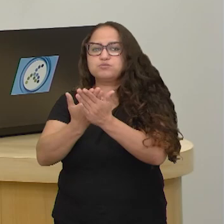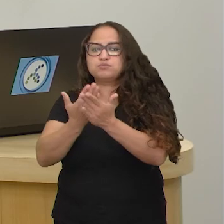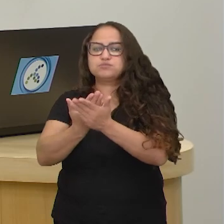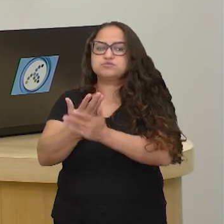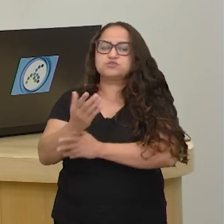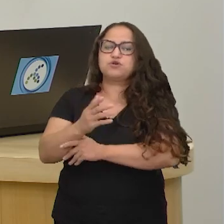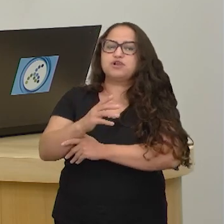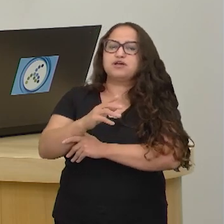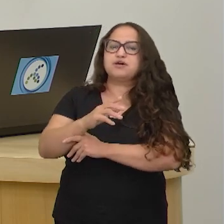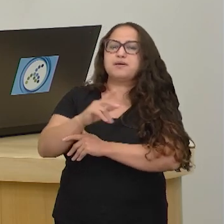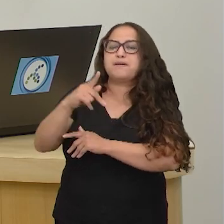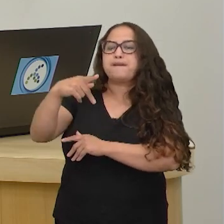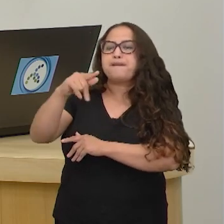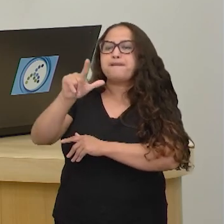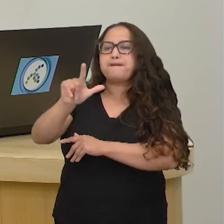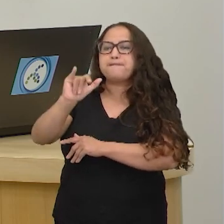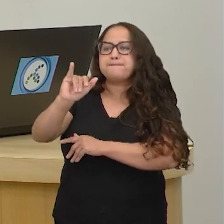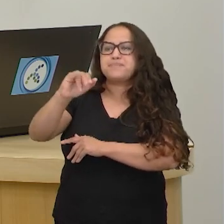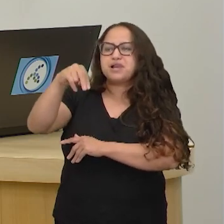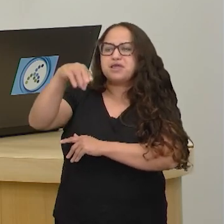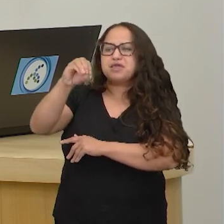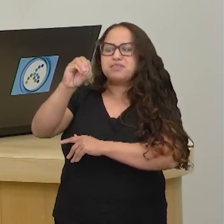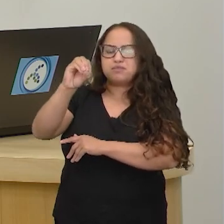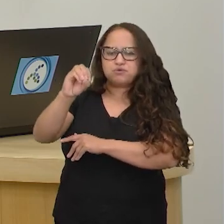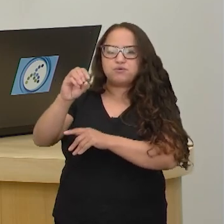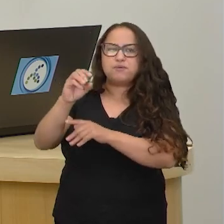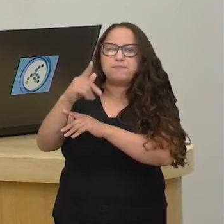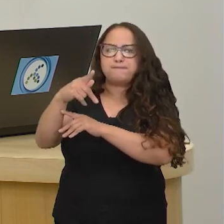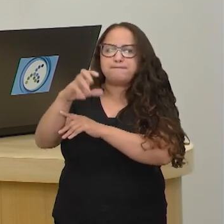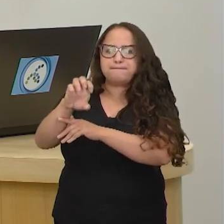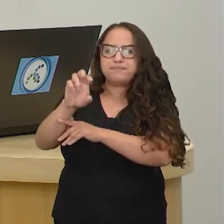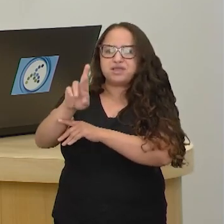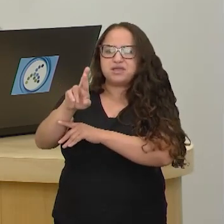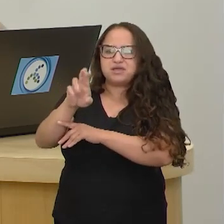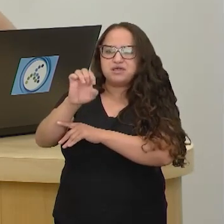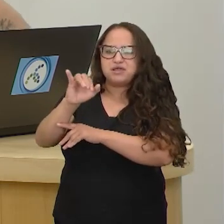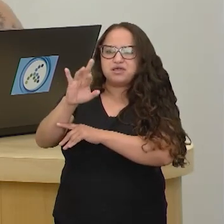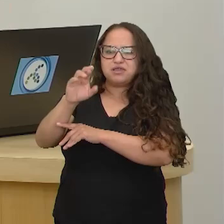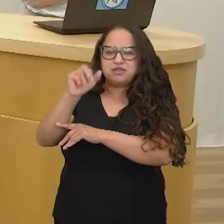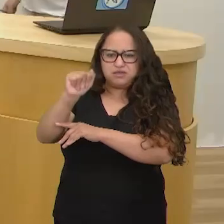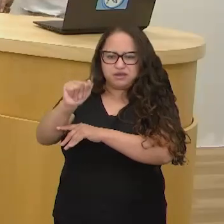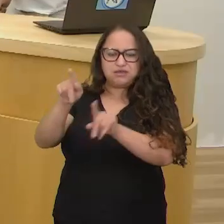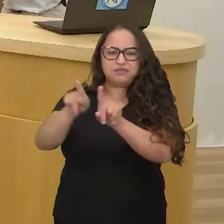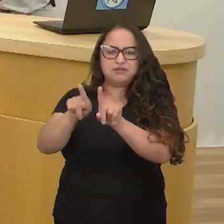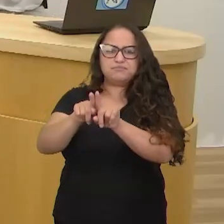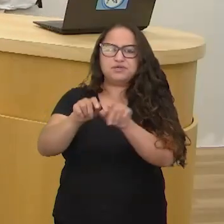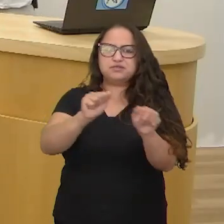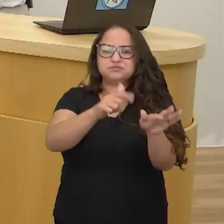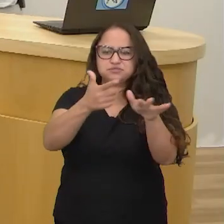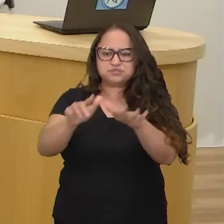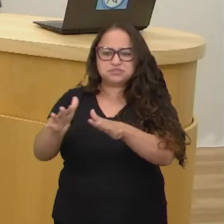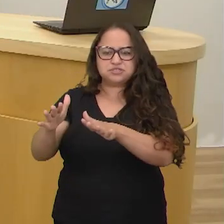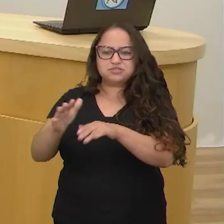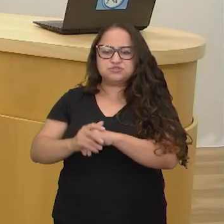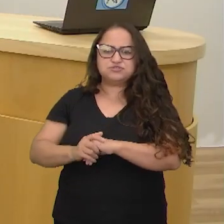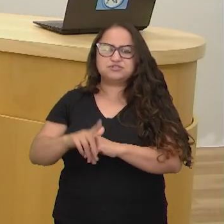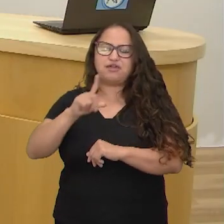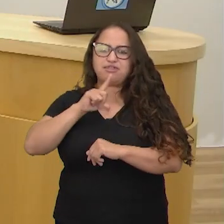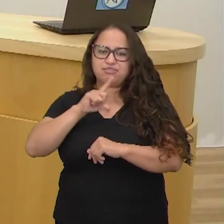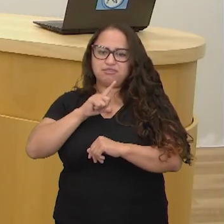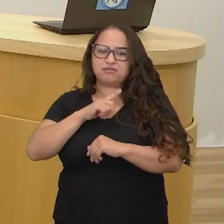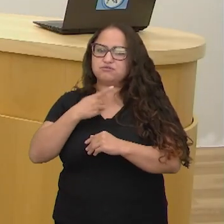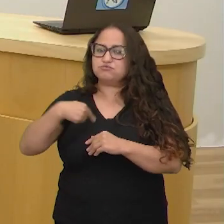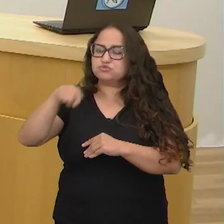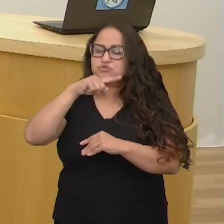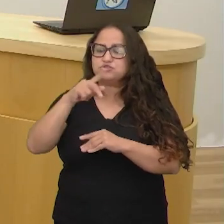Professor Primo Pereira de Santos também com a gente aí. Certo, pessoal? Que a interação total com vocês aí, com nossos estudantes,